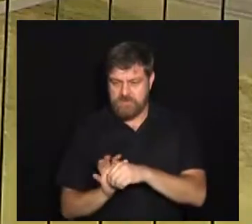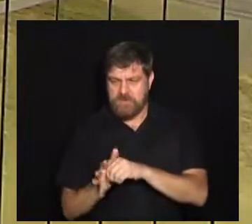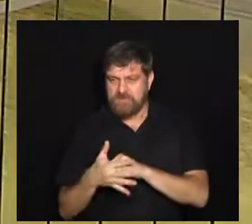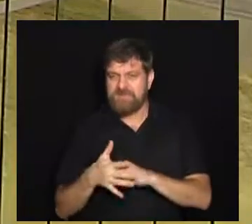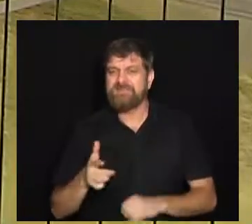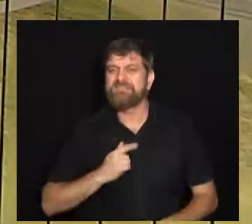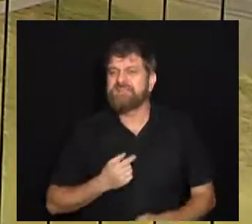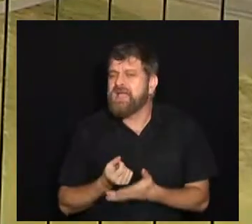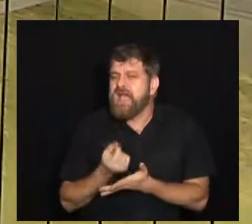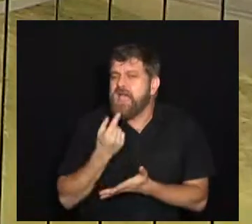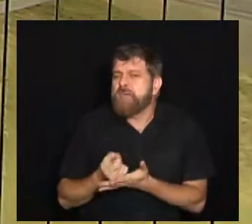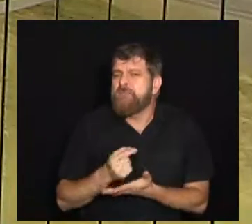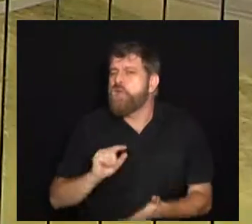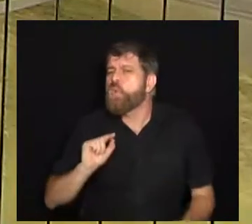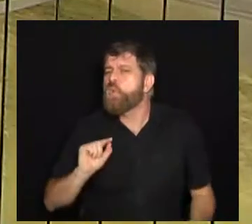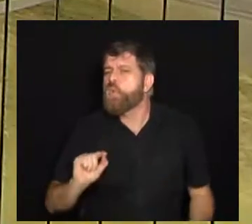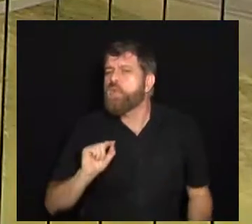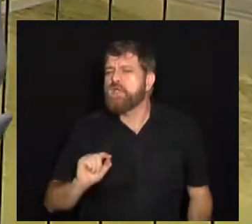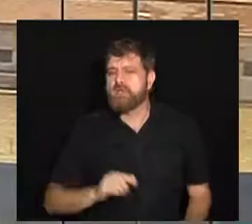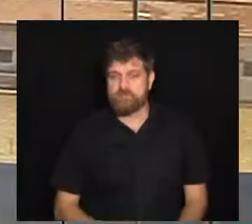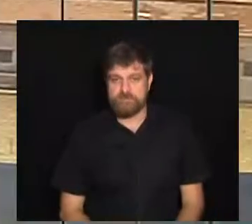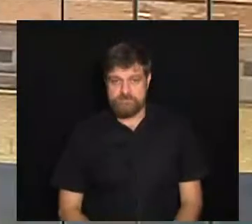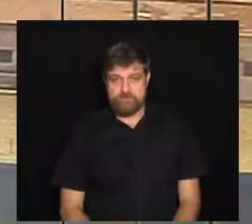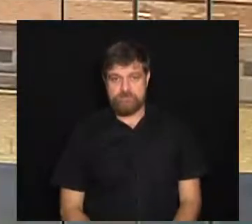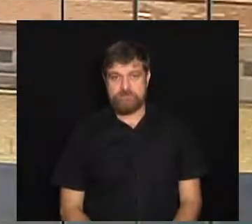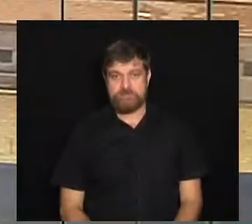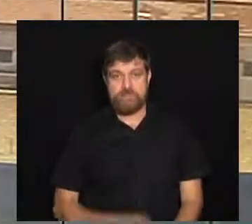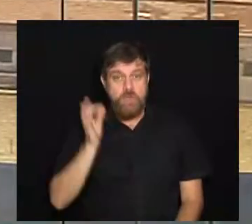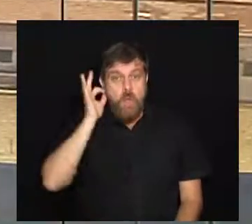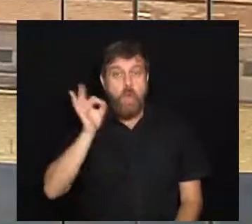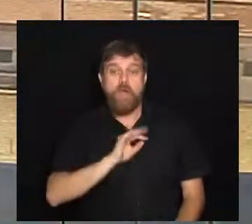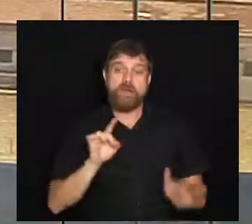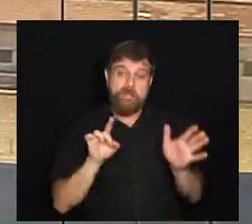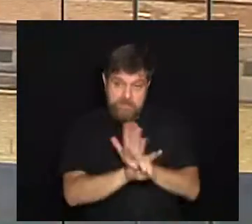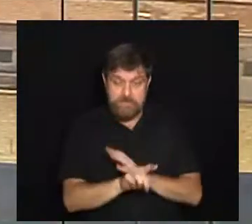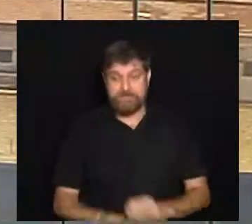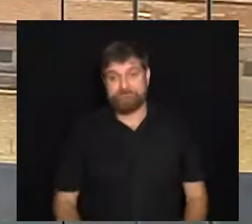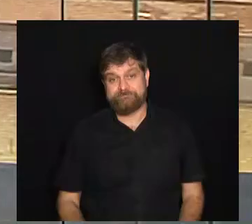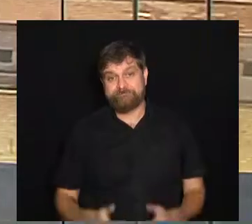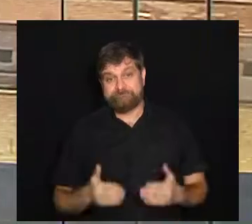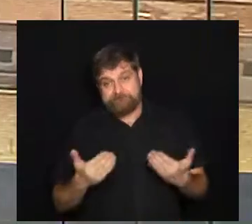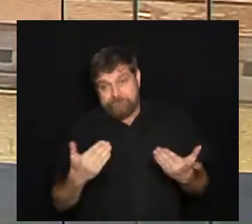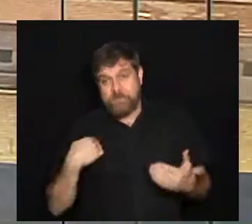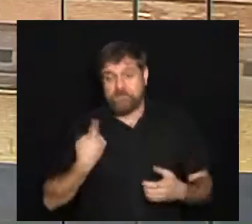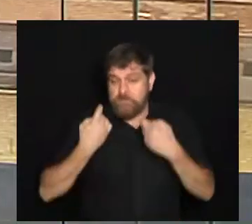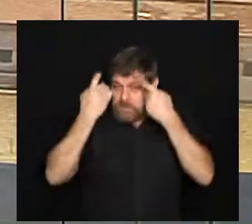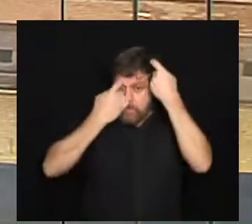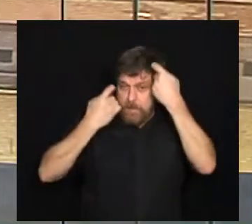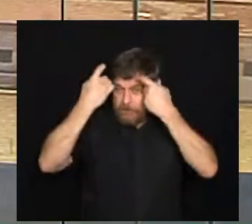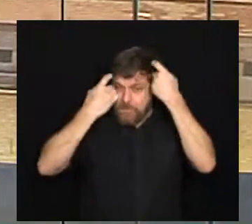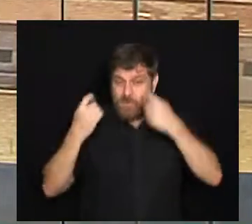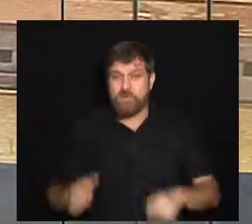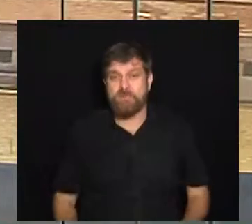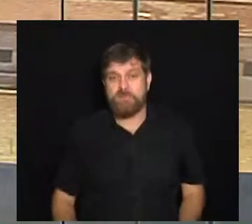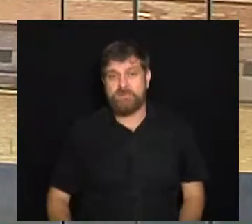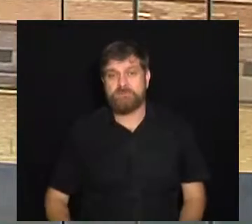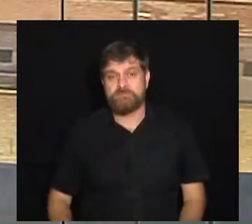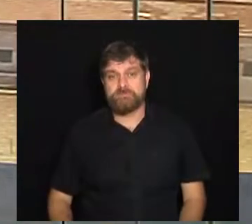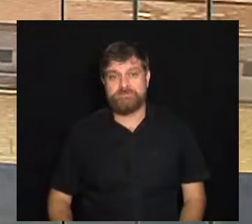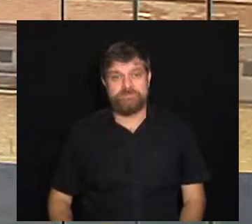toma qual remédio ótima pergunta também infelizmente esse é um dos motivos pelos quais a gente se preocupa tanto com essa doença